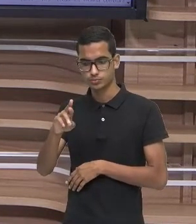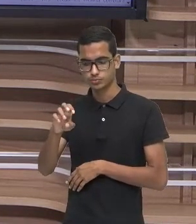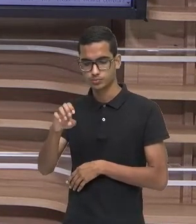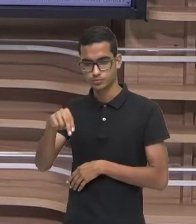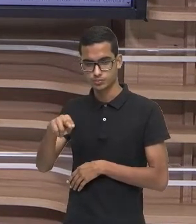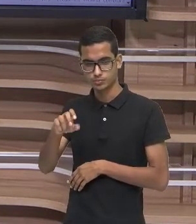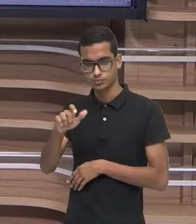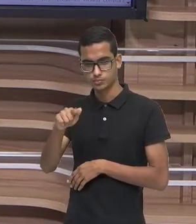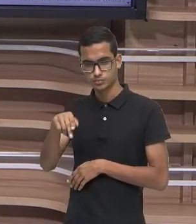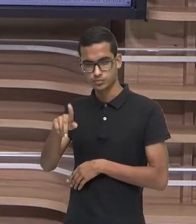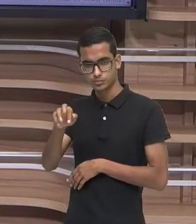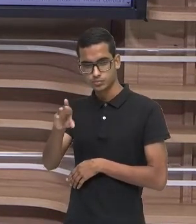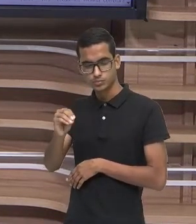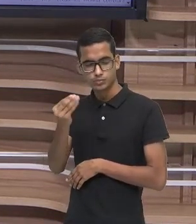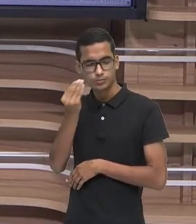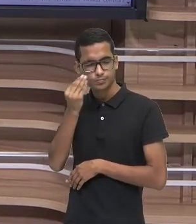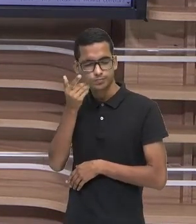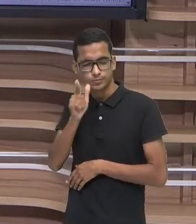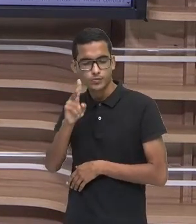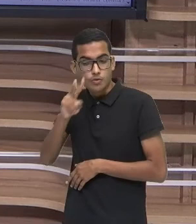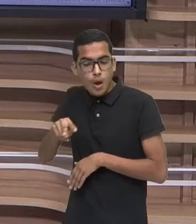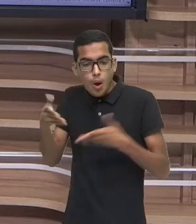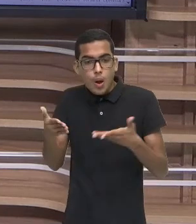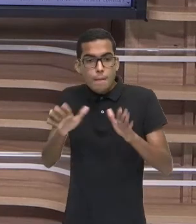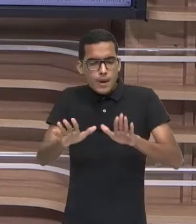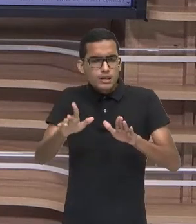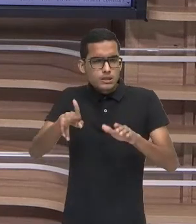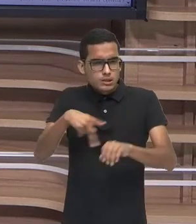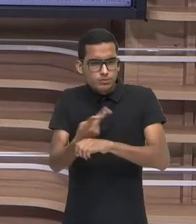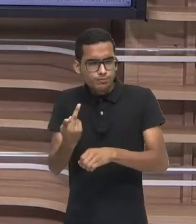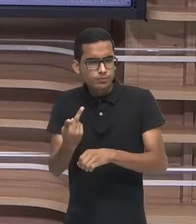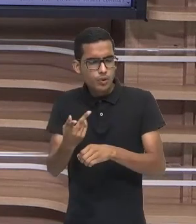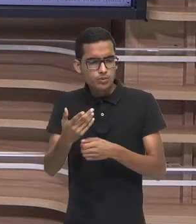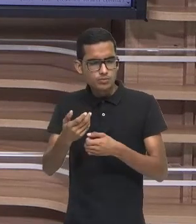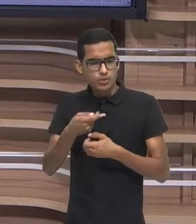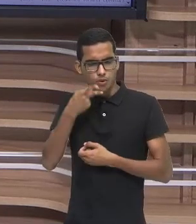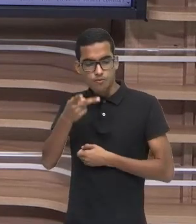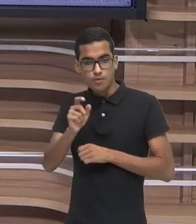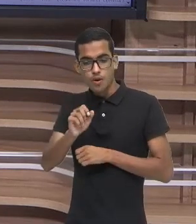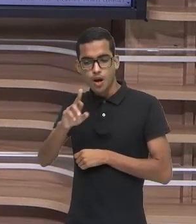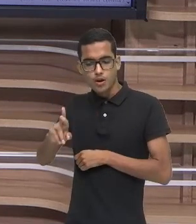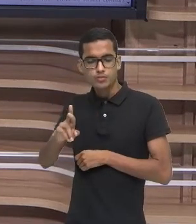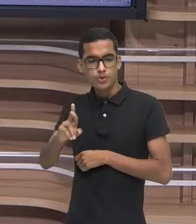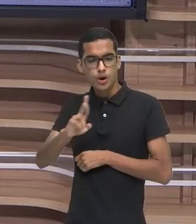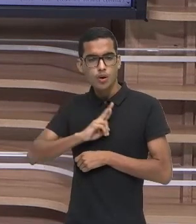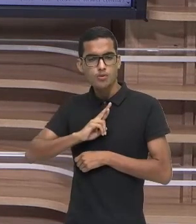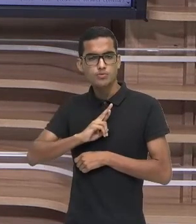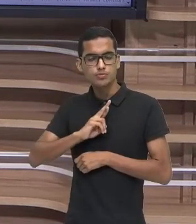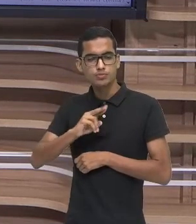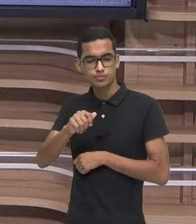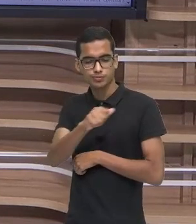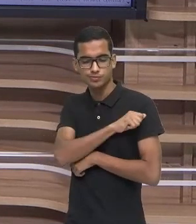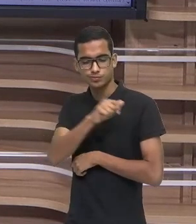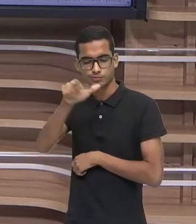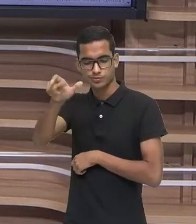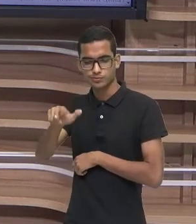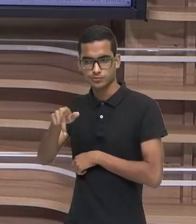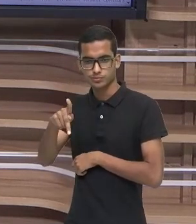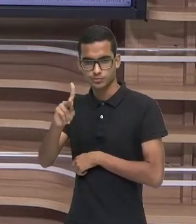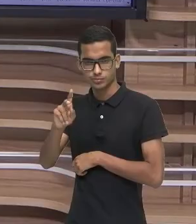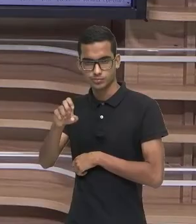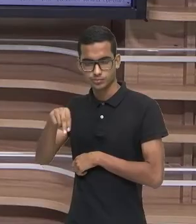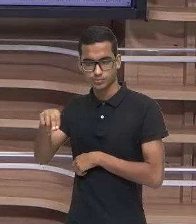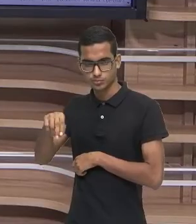B, mas eu não estou conseguindo observar agora, tá certo? Mas daqui a pouco eu falo a resposta aí do Kennedy, ok? Então, olha só, a